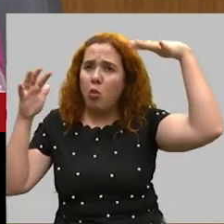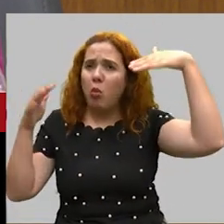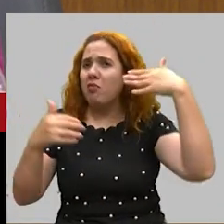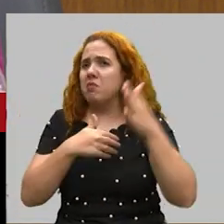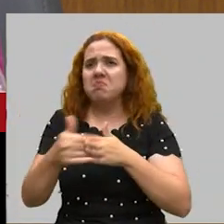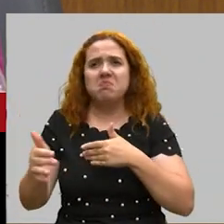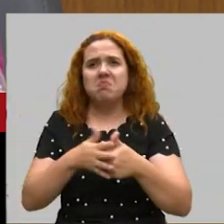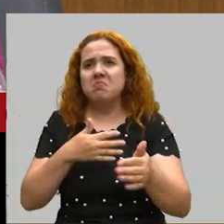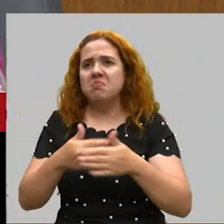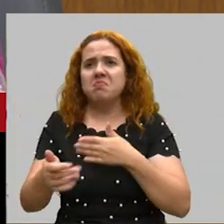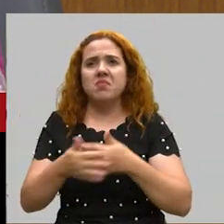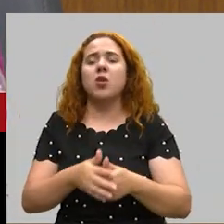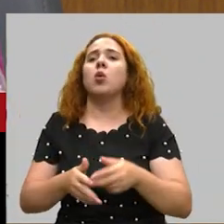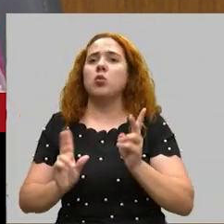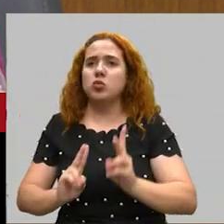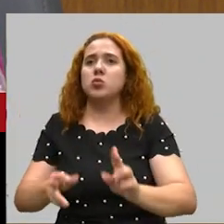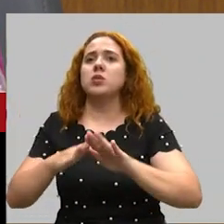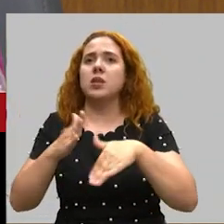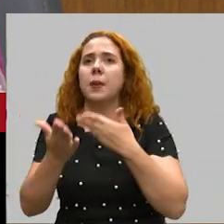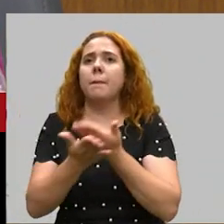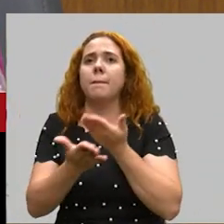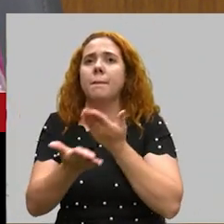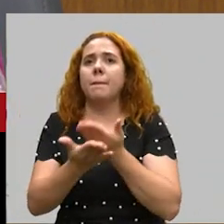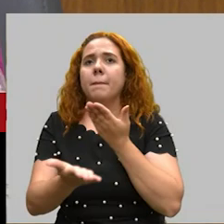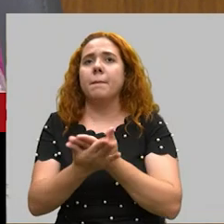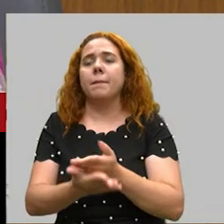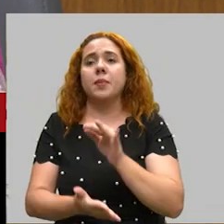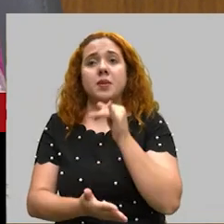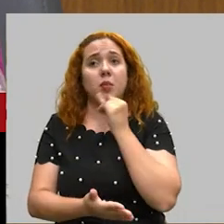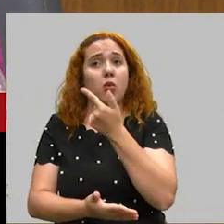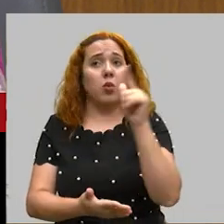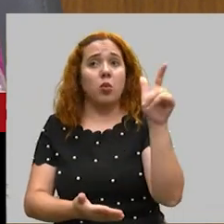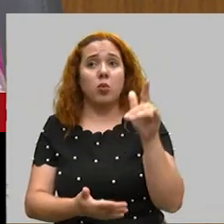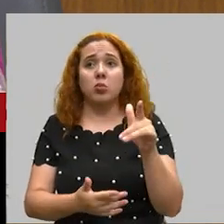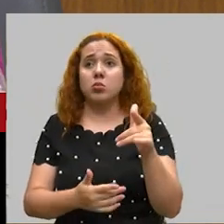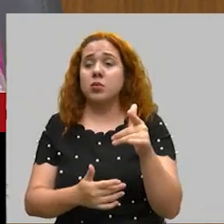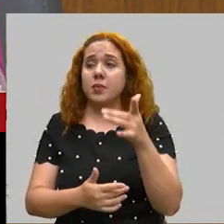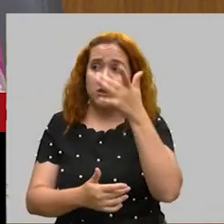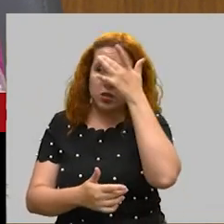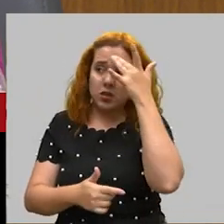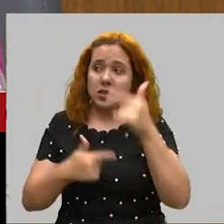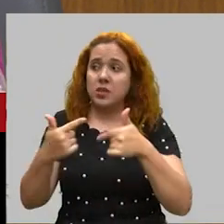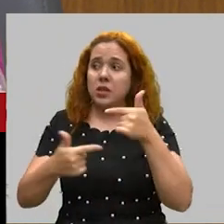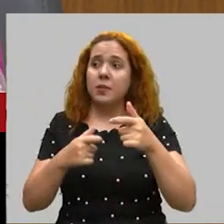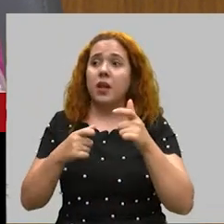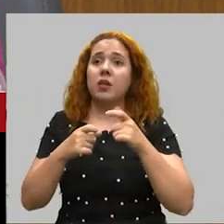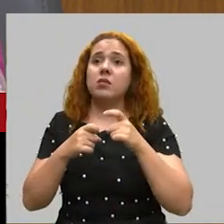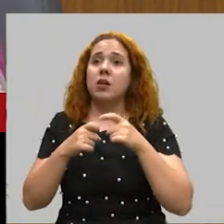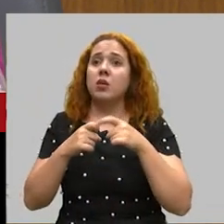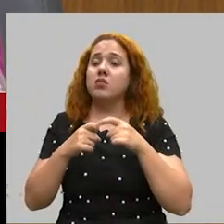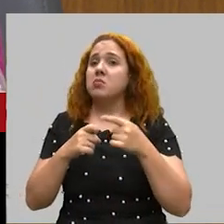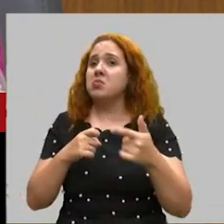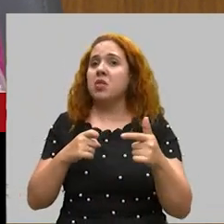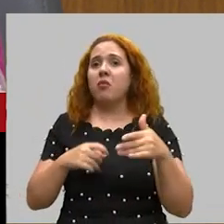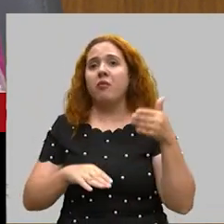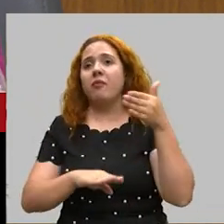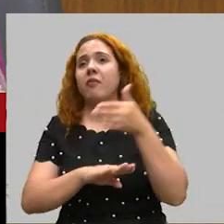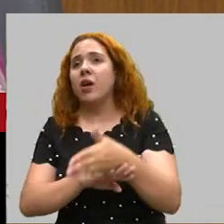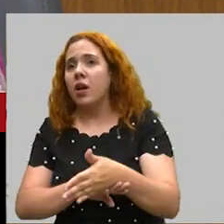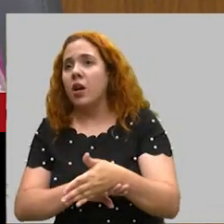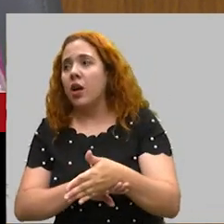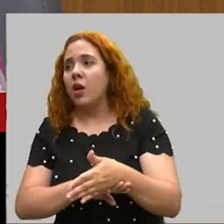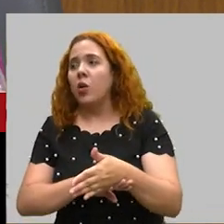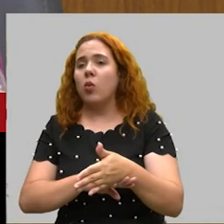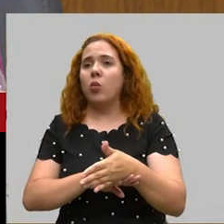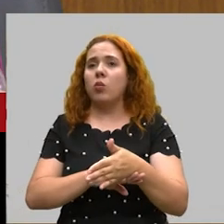os outros trabalhadores da Saúde se não tiver o carro ele não vem pro posto e se tiver chovendo também não chega né ali no